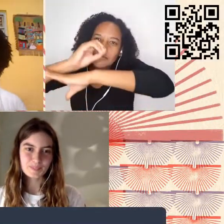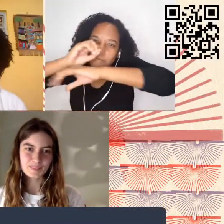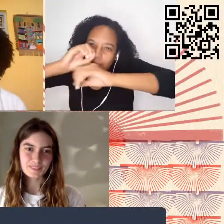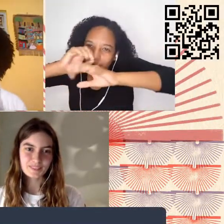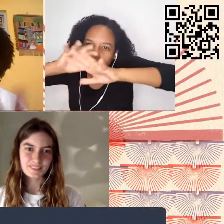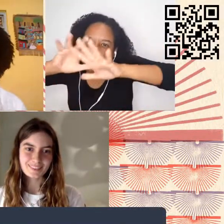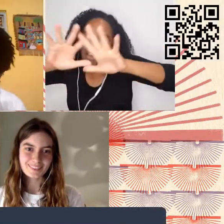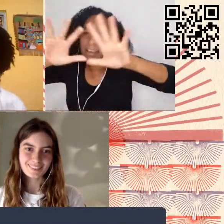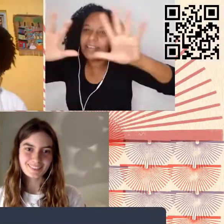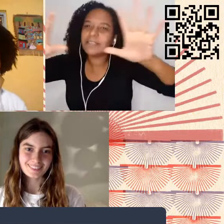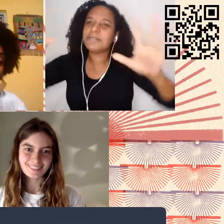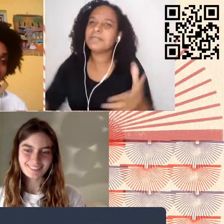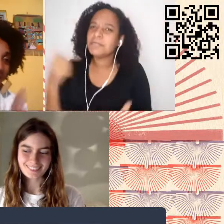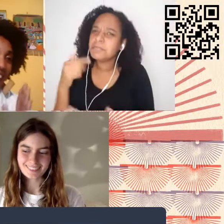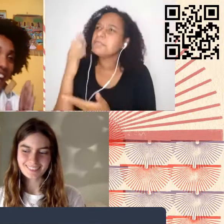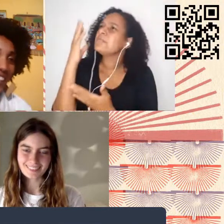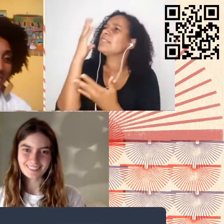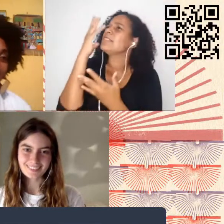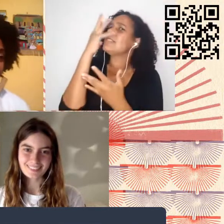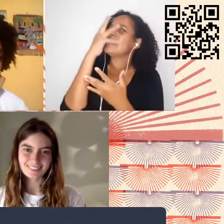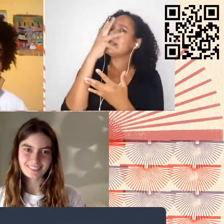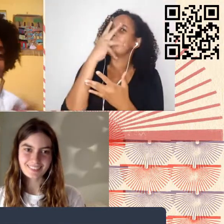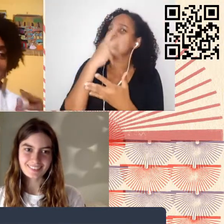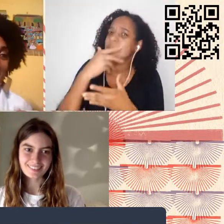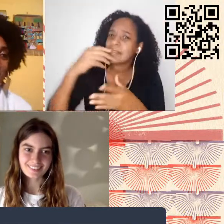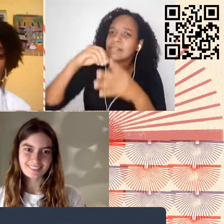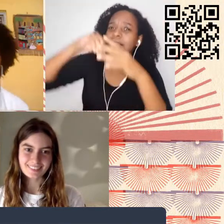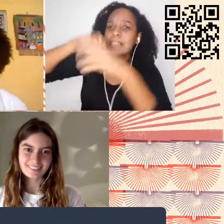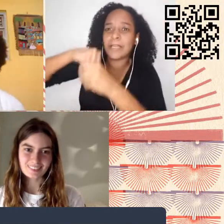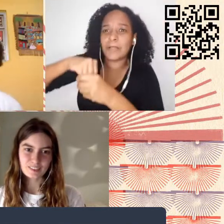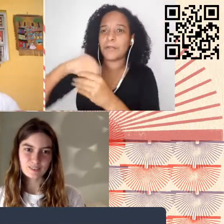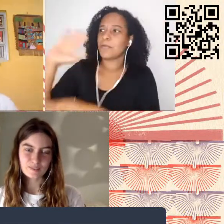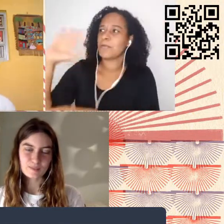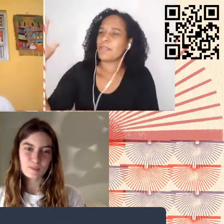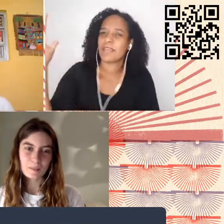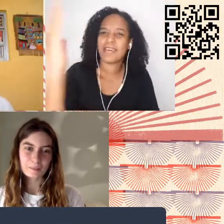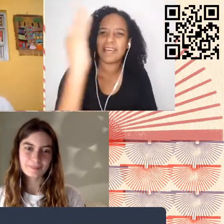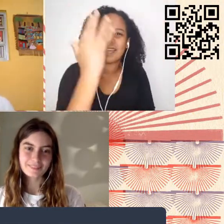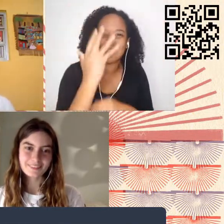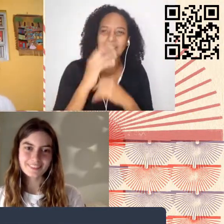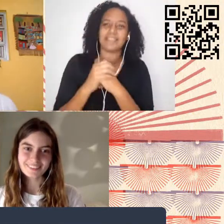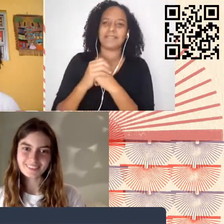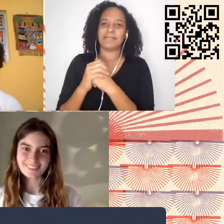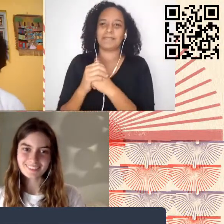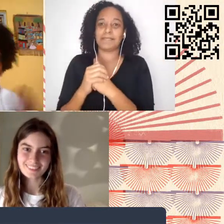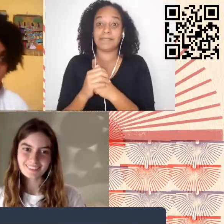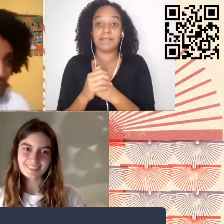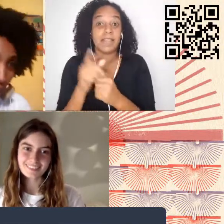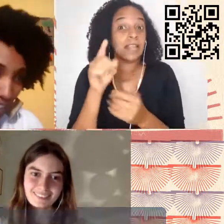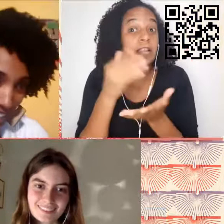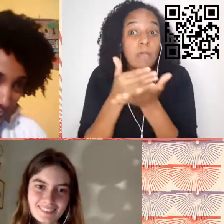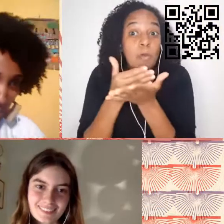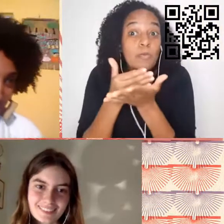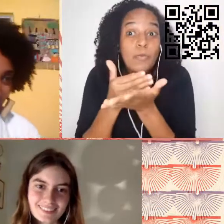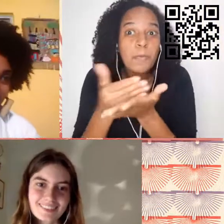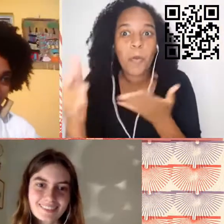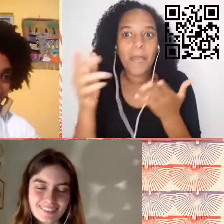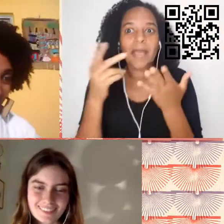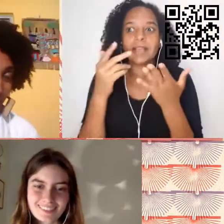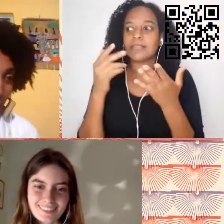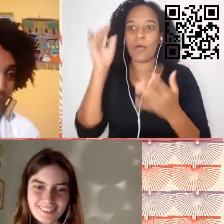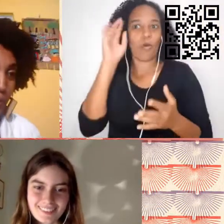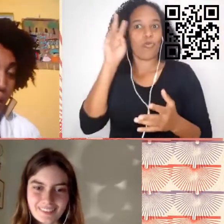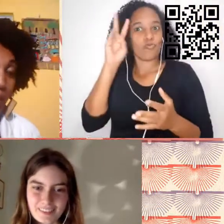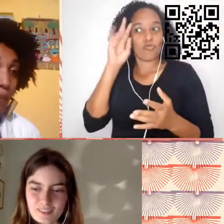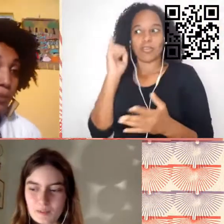clarear. Que belezinha dentro do canavial. Ela fazia essa introdução nas narrativas